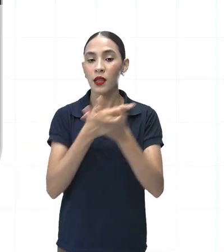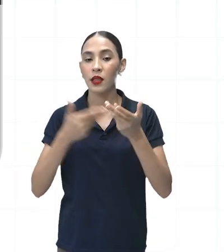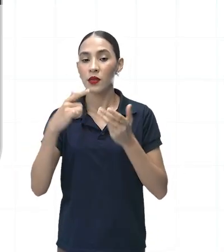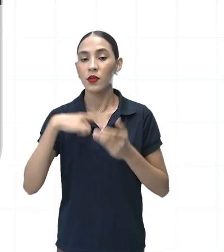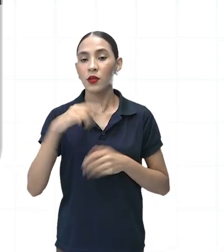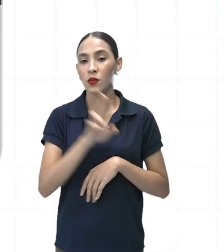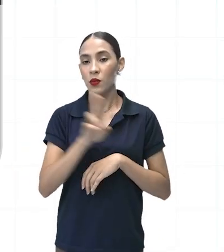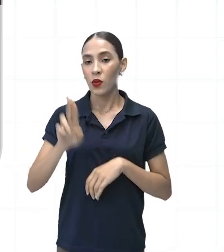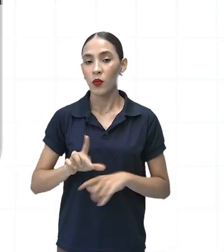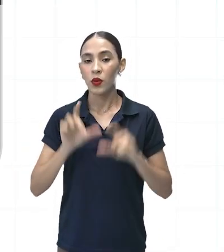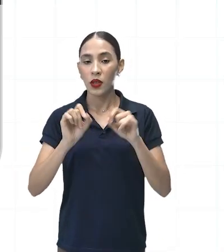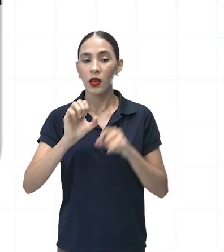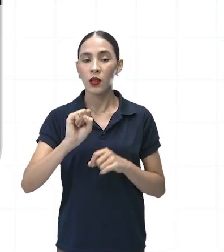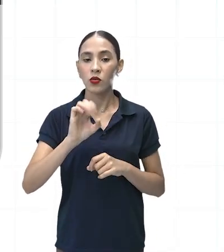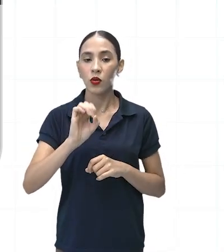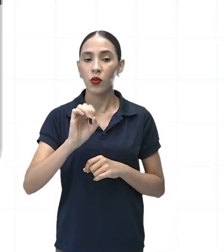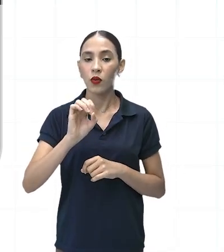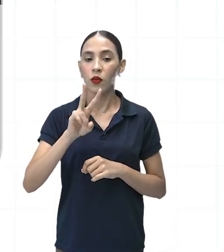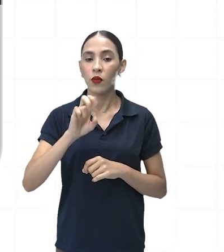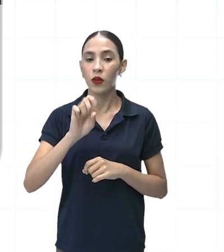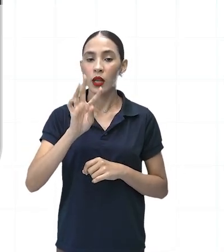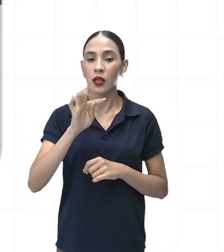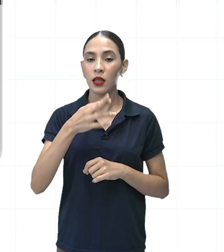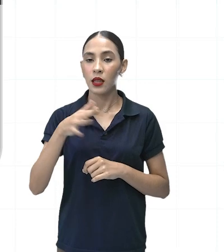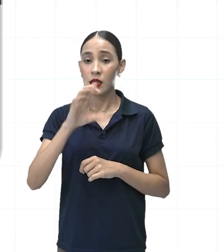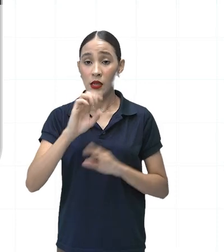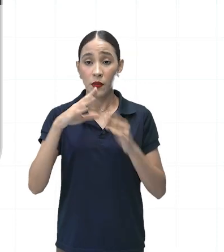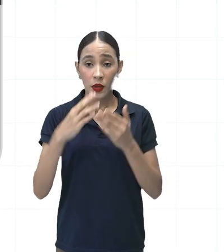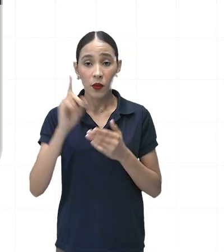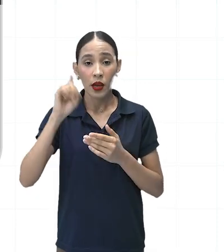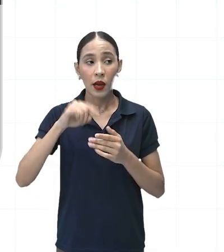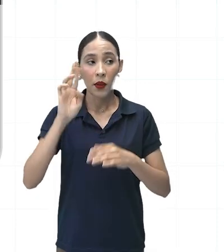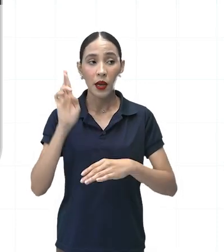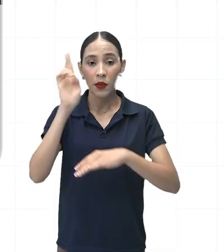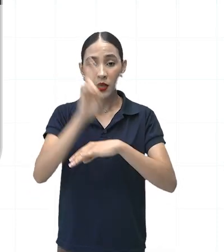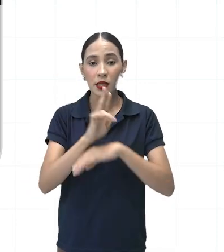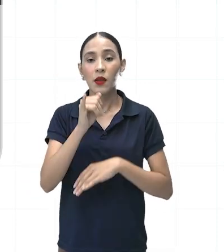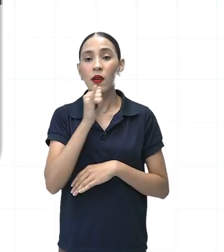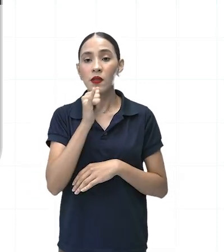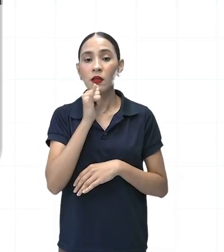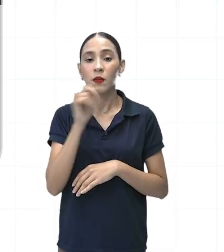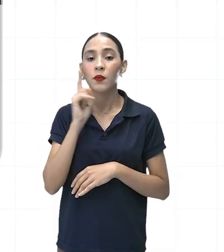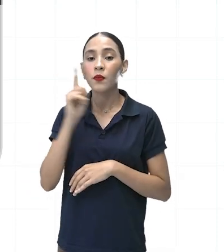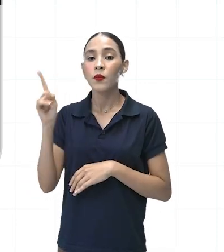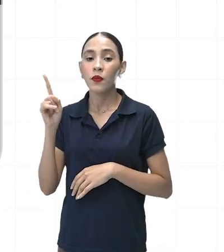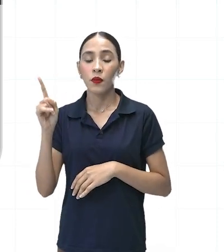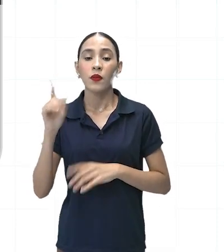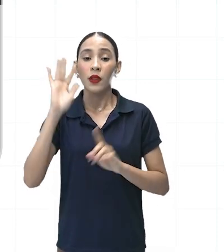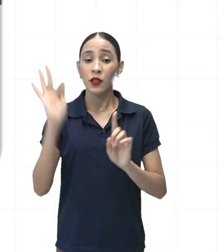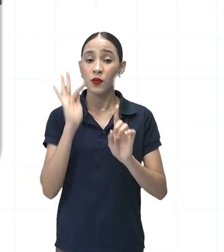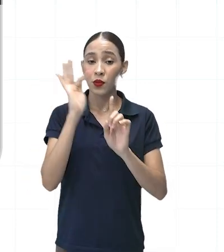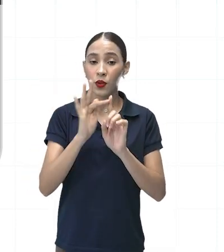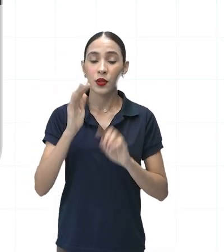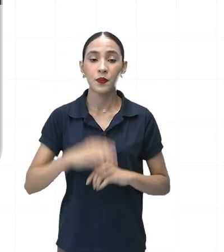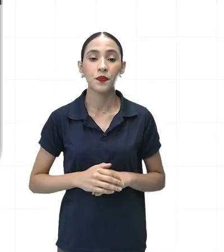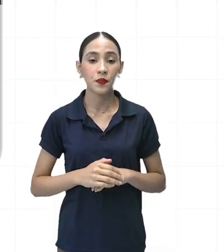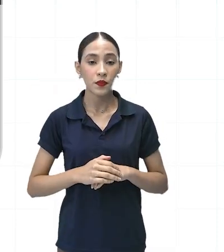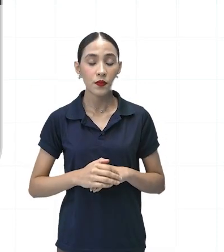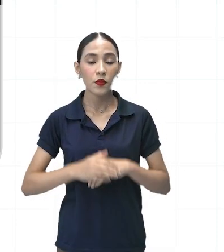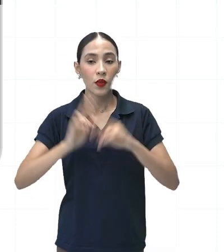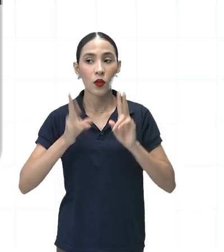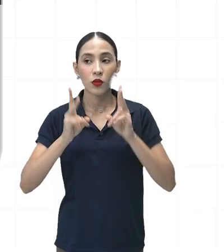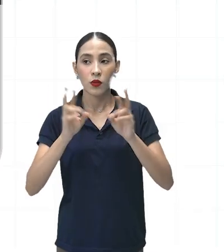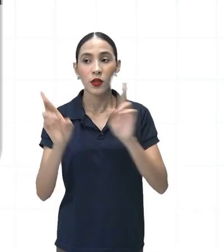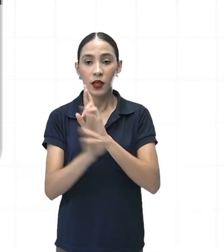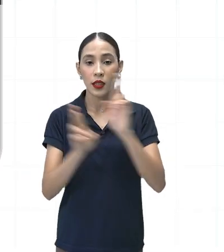interação que nós chamamos de solvatação. Então, essa é uma representação dessas nossas funções. Ainda